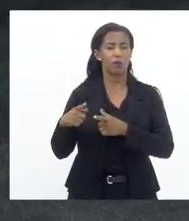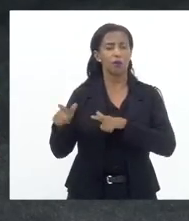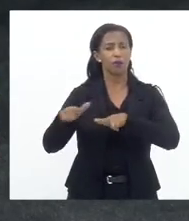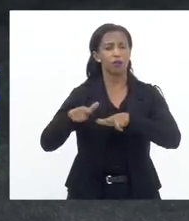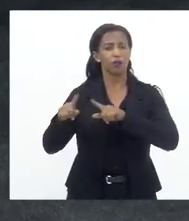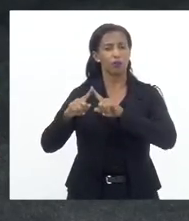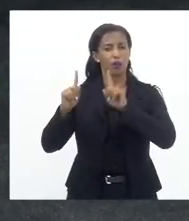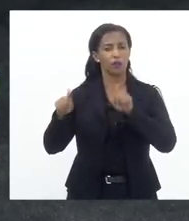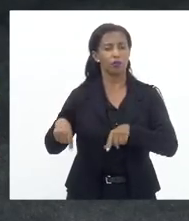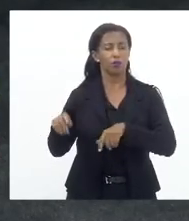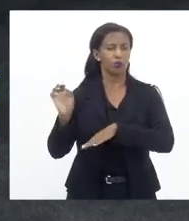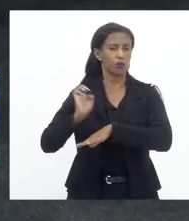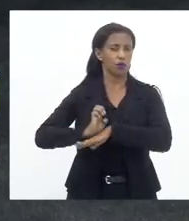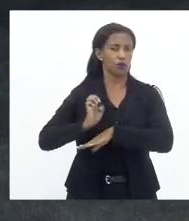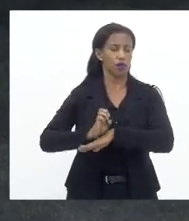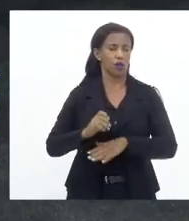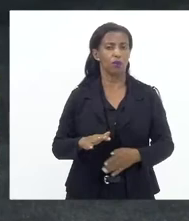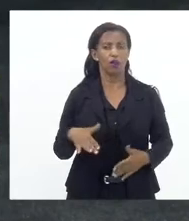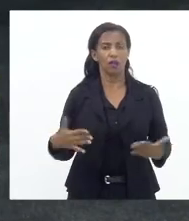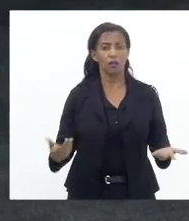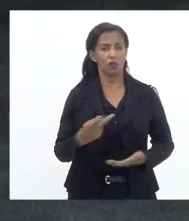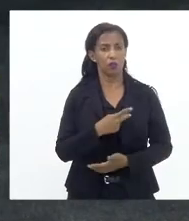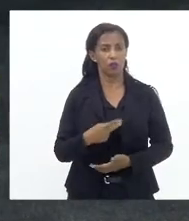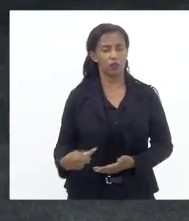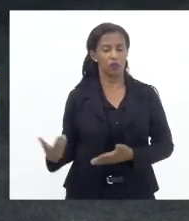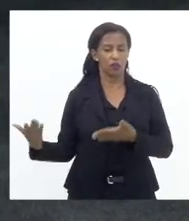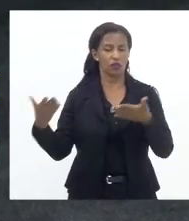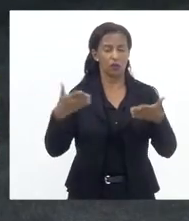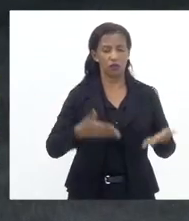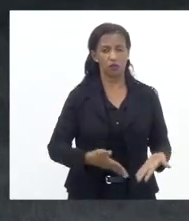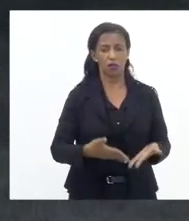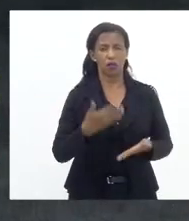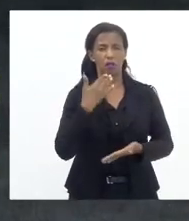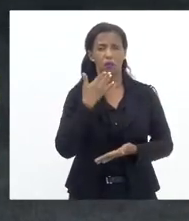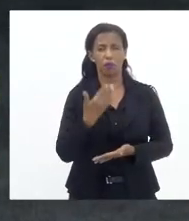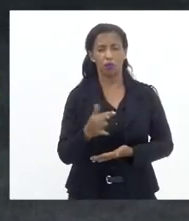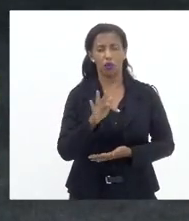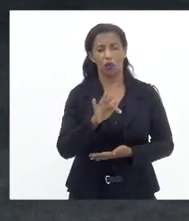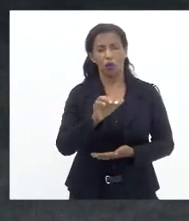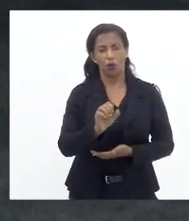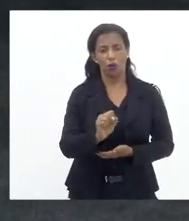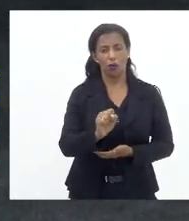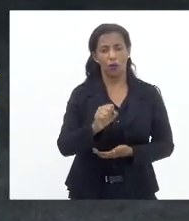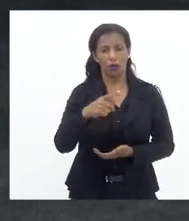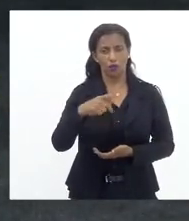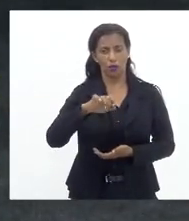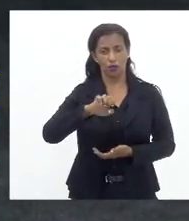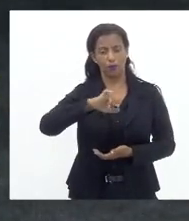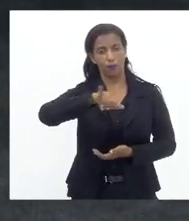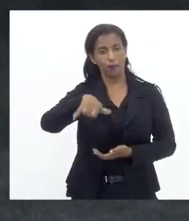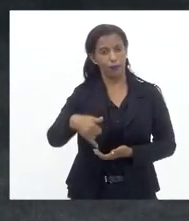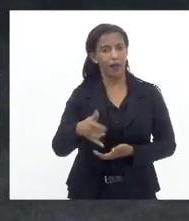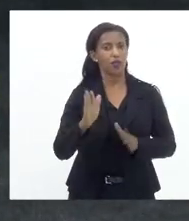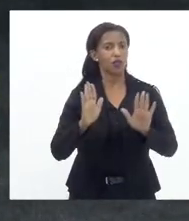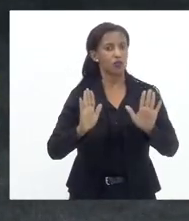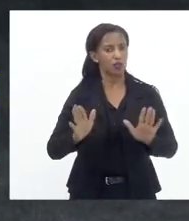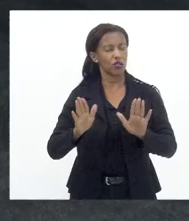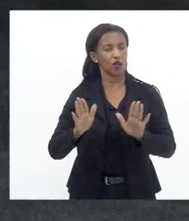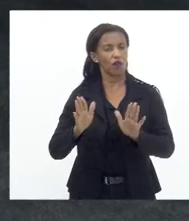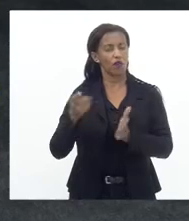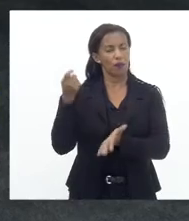Servidores do nosso Estado então Presidente eu trago aqui um pedido dos ferj né que já foi do